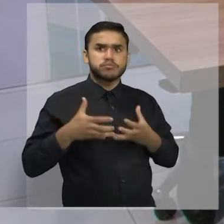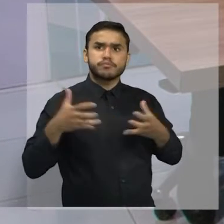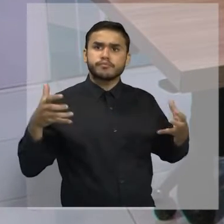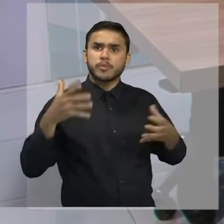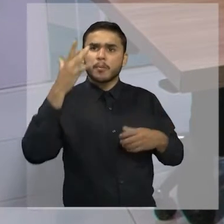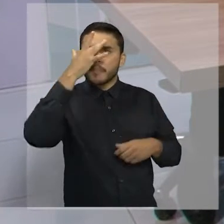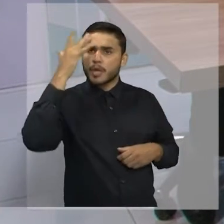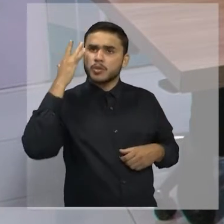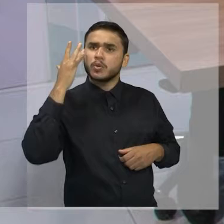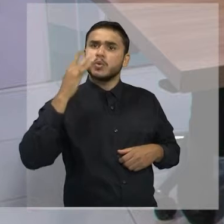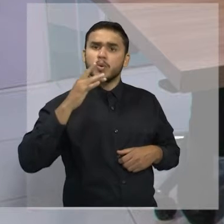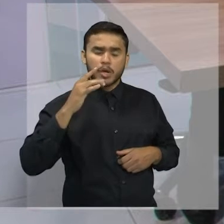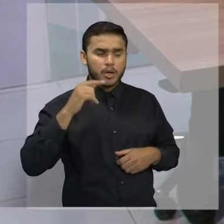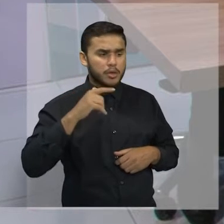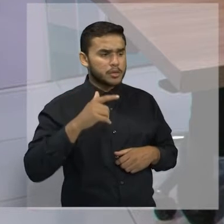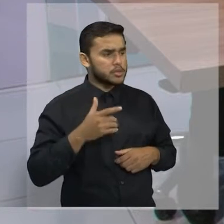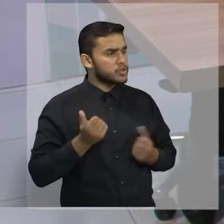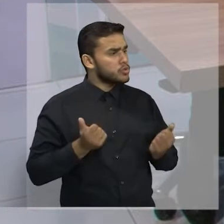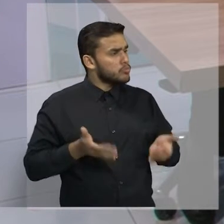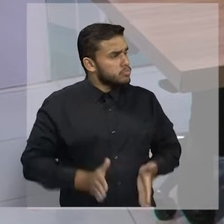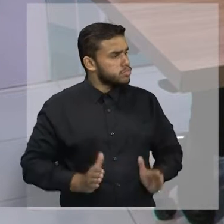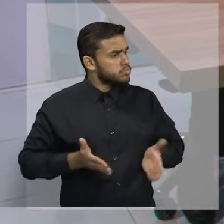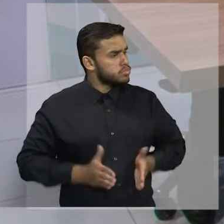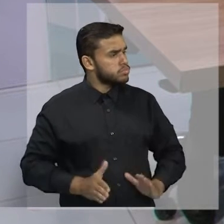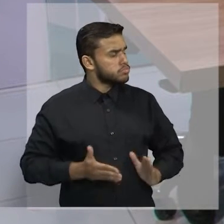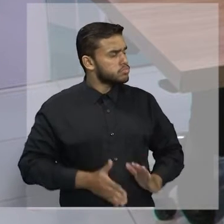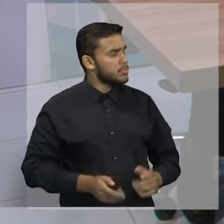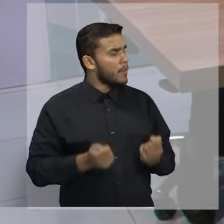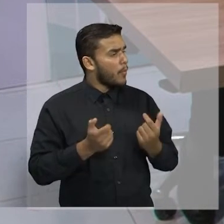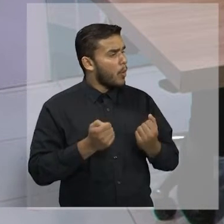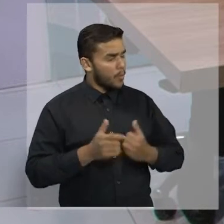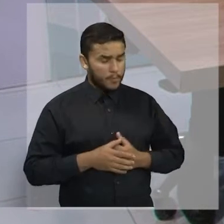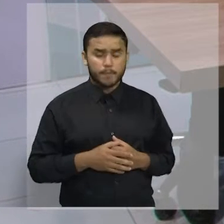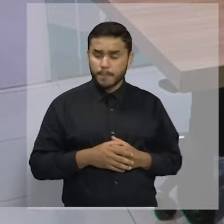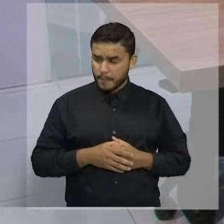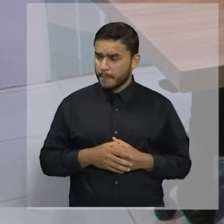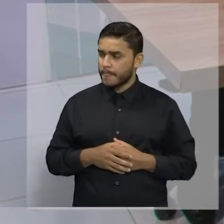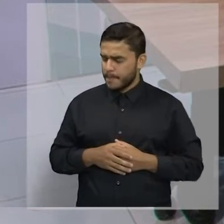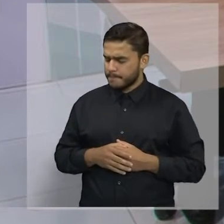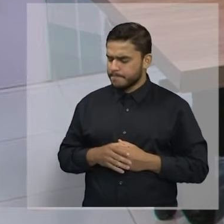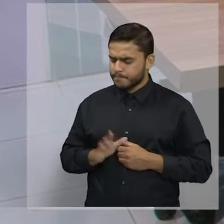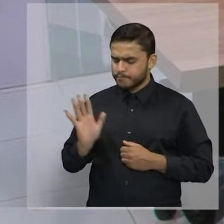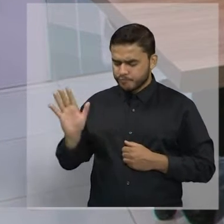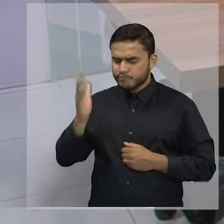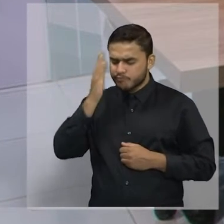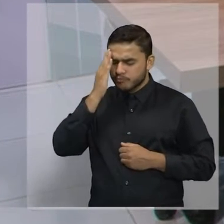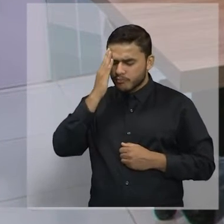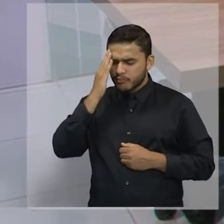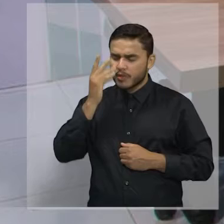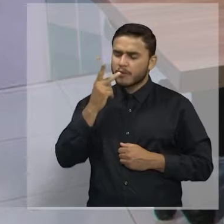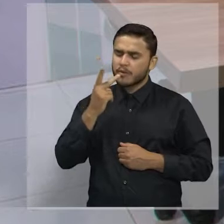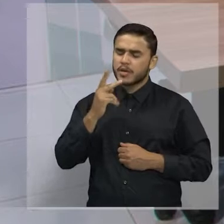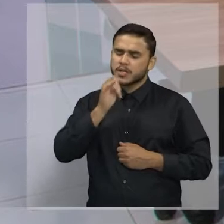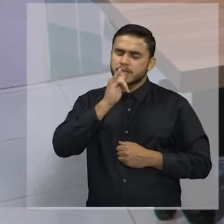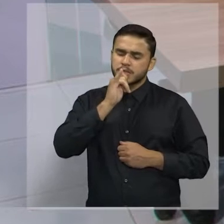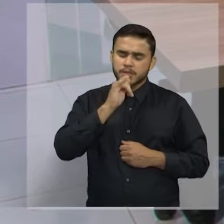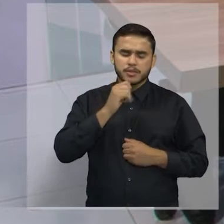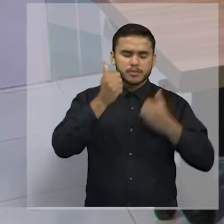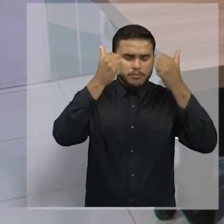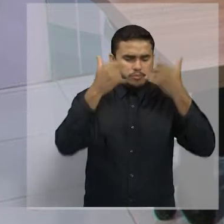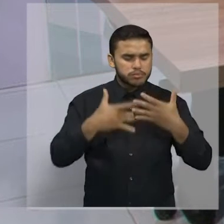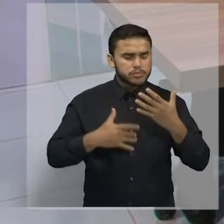discussão da crise do financiamento da Previdência. Qual é? Primeiro, é